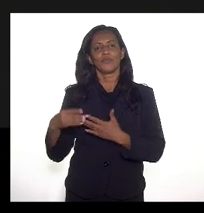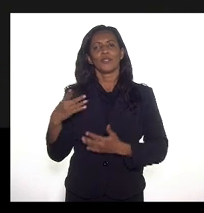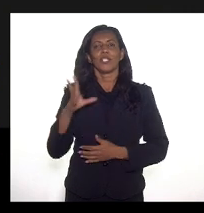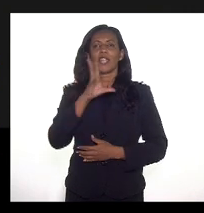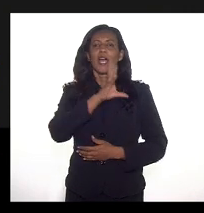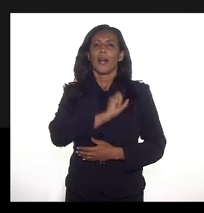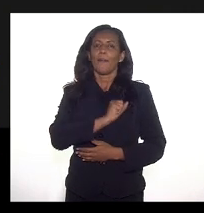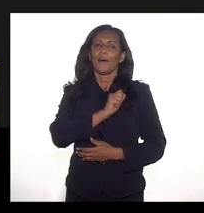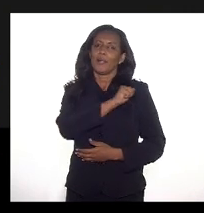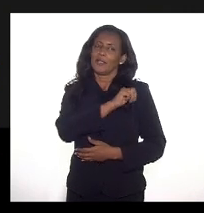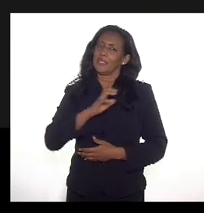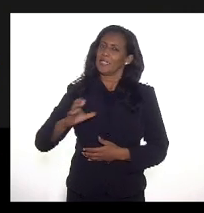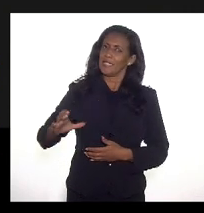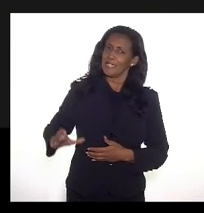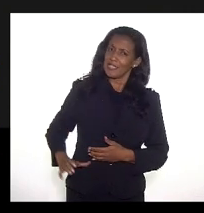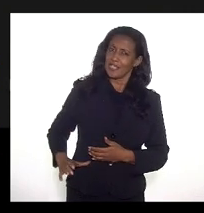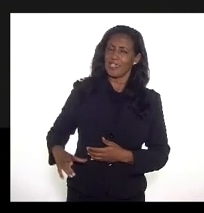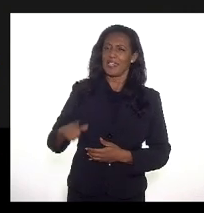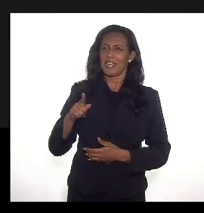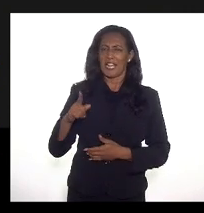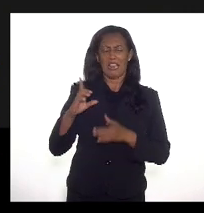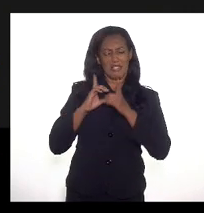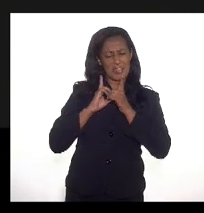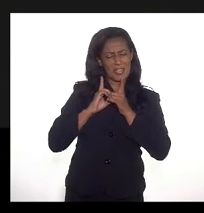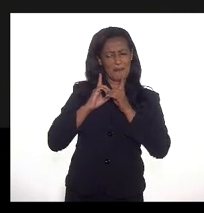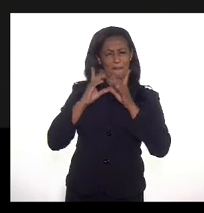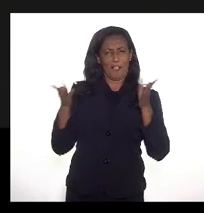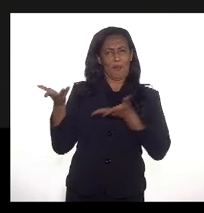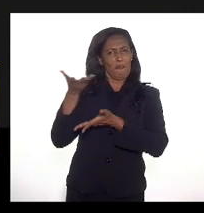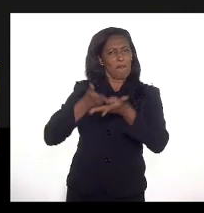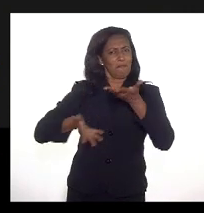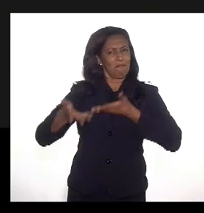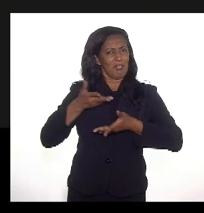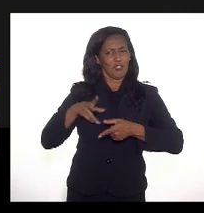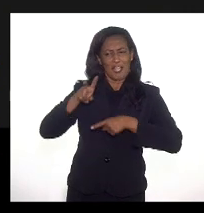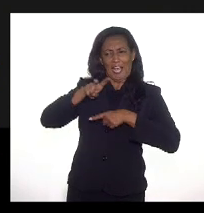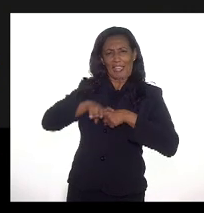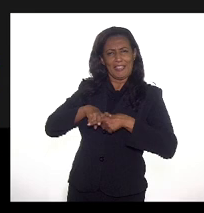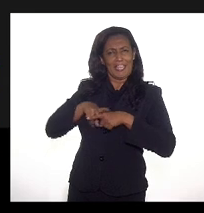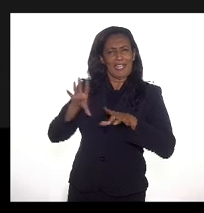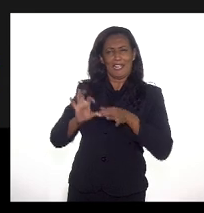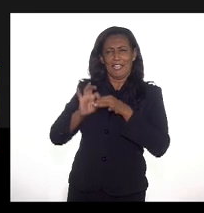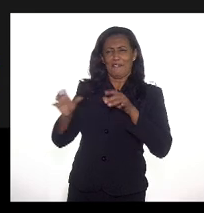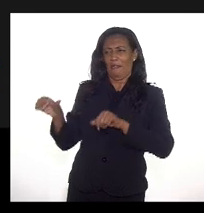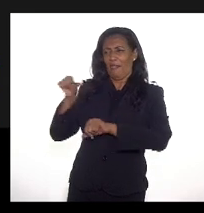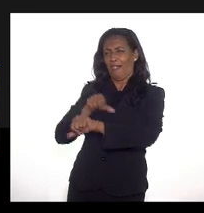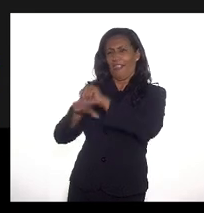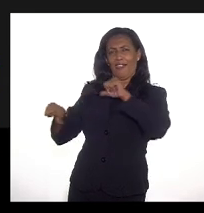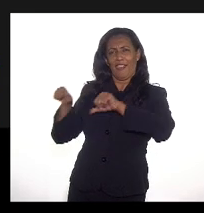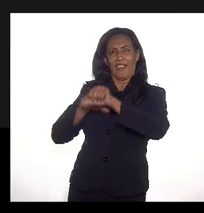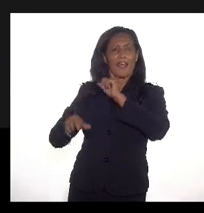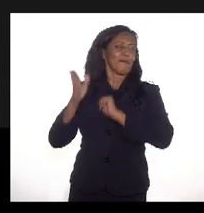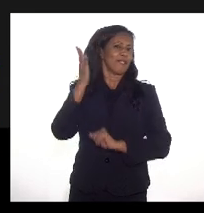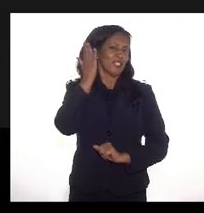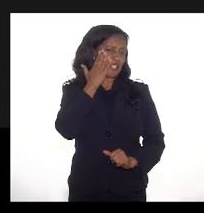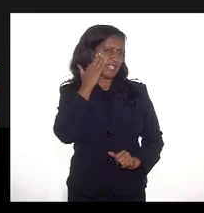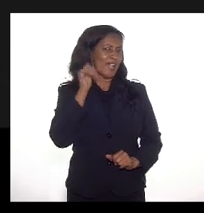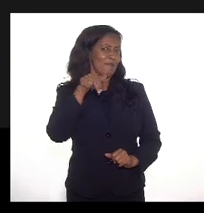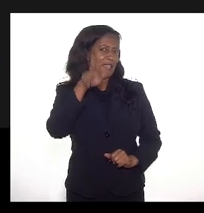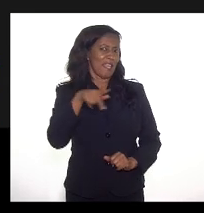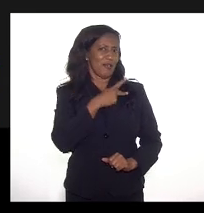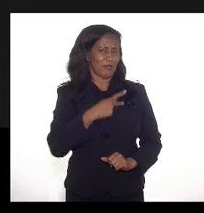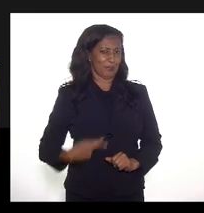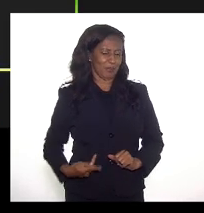o nosso presidente André Siciliano, porque ele é muito democrático, compartilha essa cadeira aí com todo mundo. Mas a gente sabe quem é o nosso presidente,